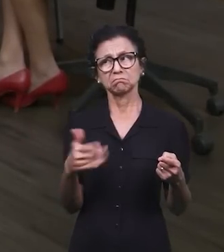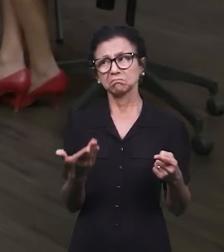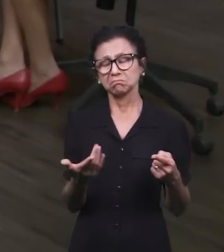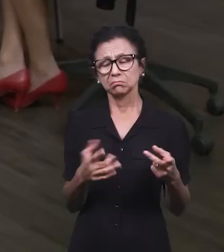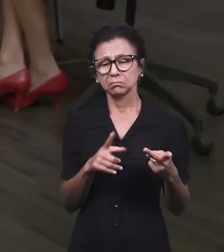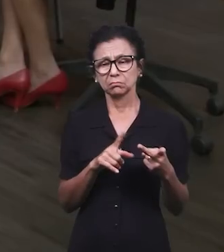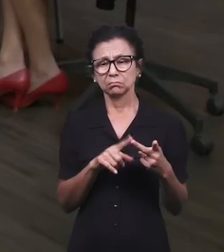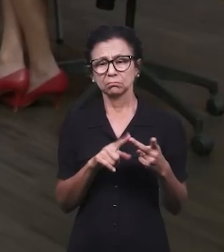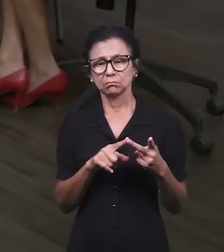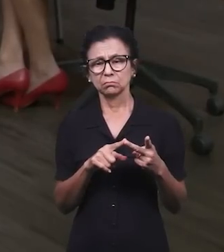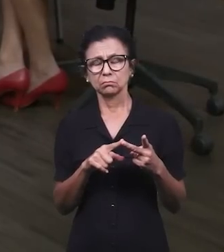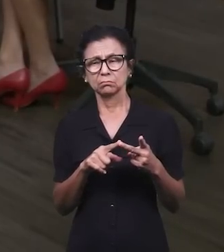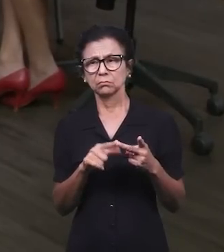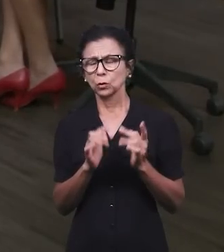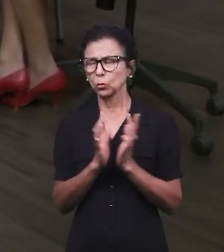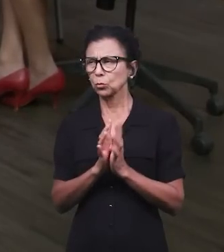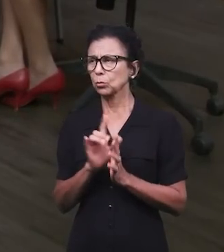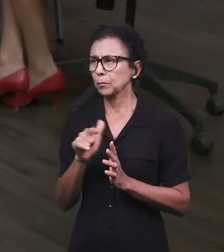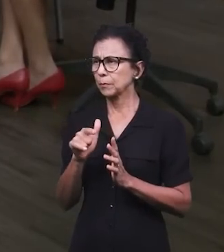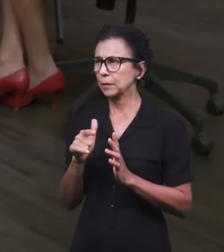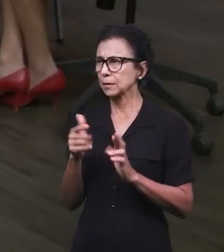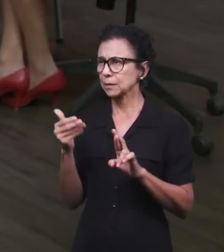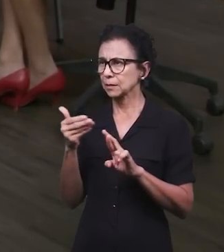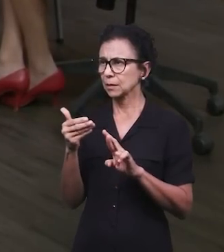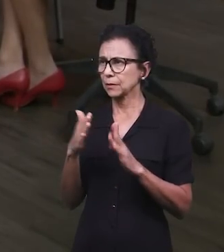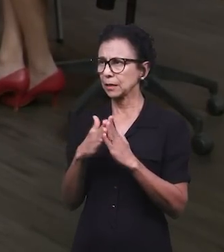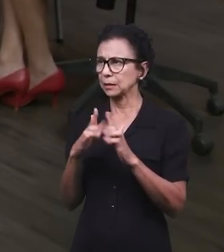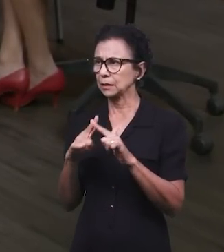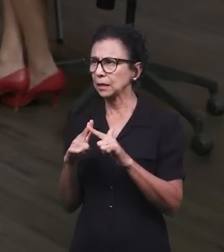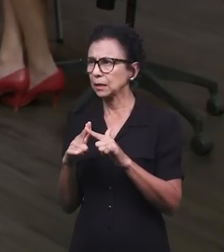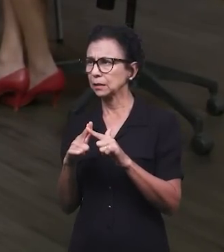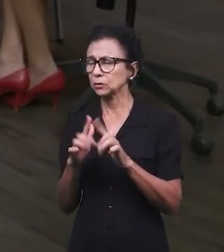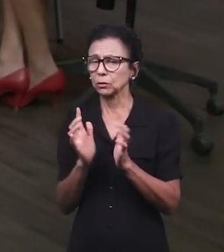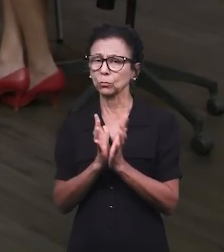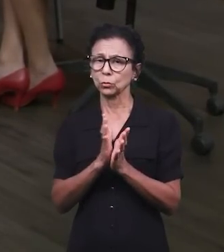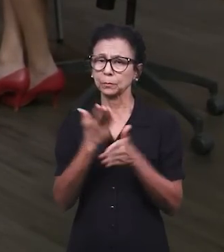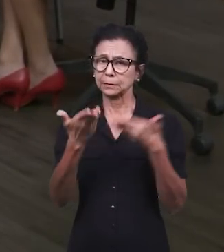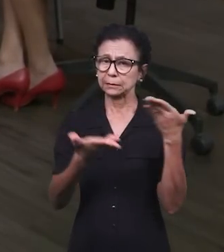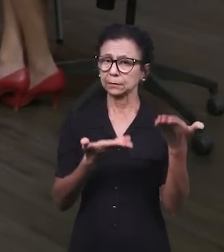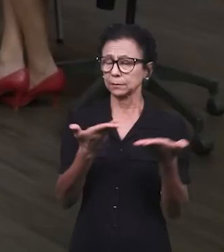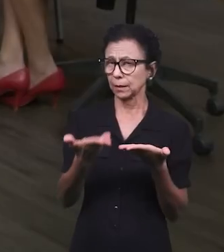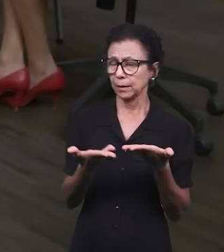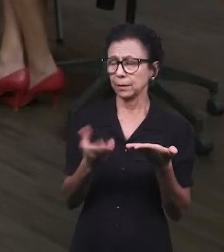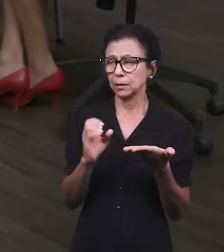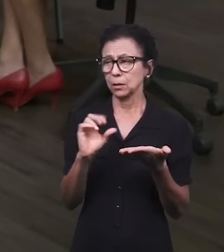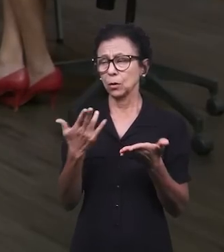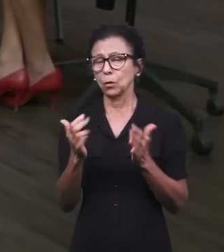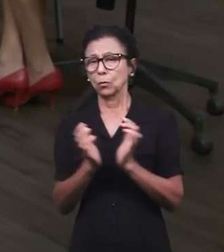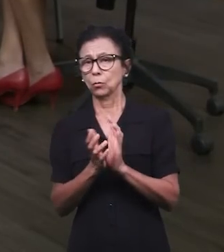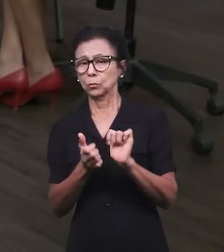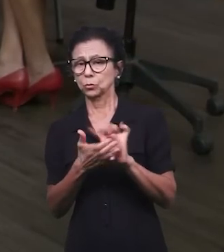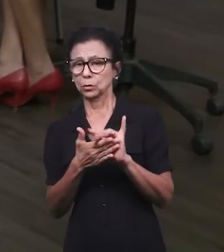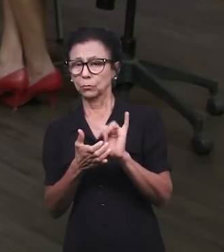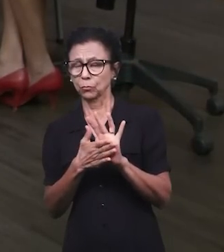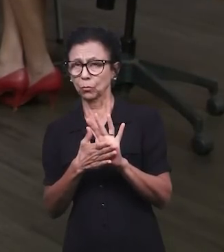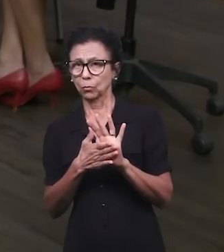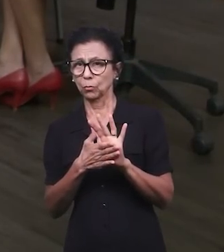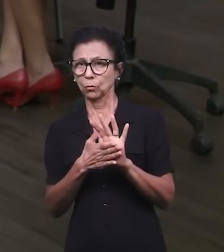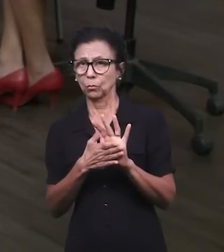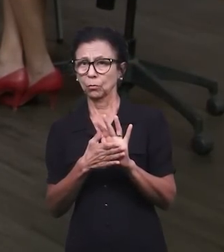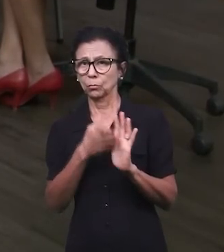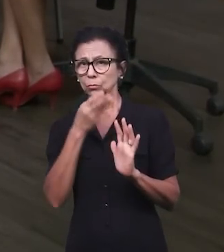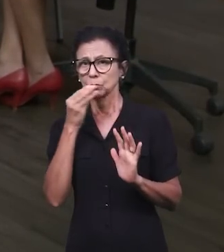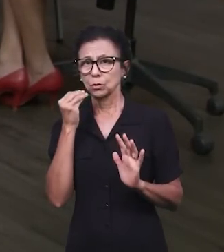que feito pela igreja, ou feito por um grupo de assistência, ou quando o grupo de louvor faz jejum. Não há diferença de